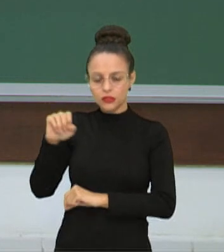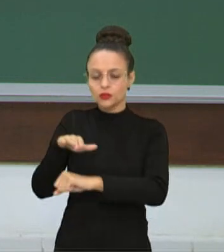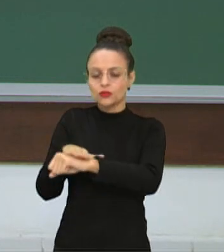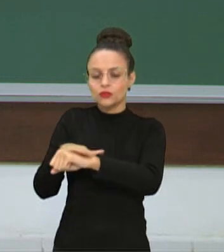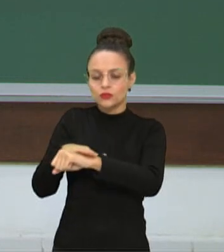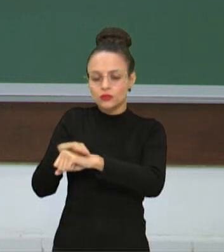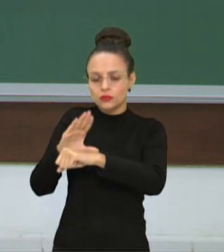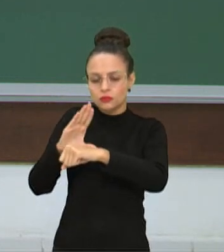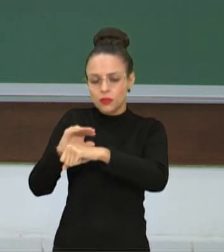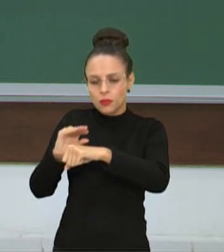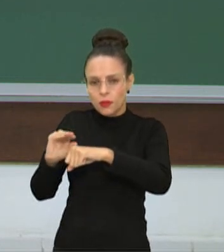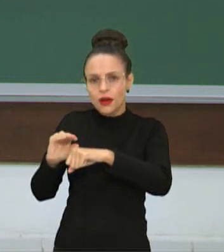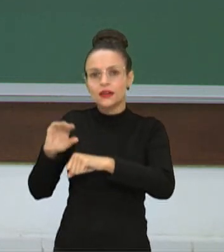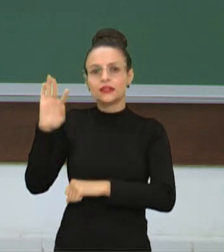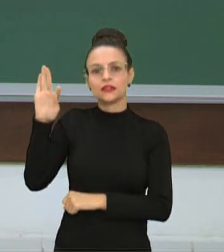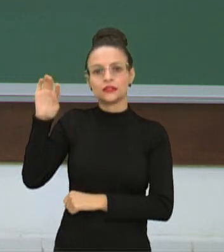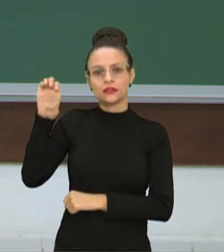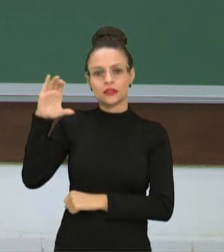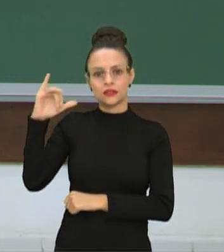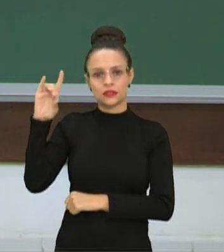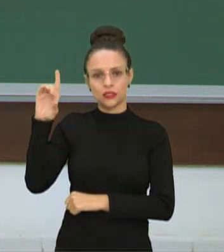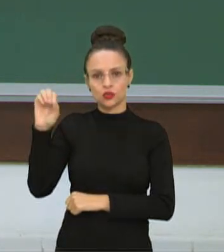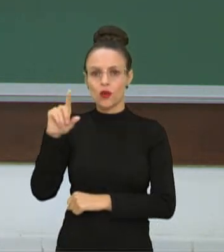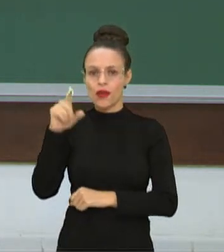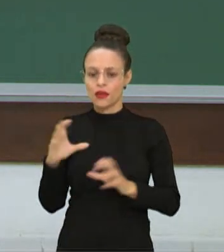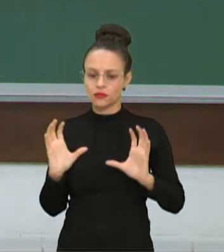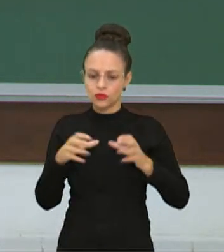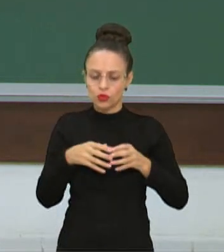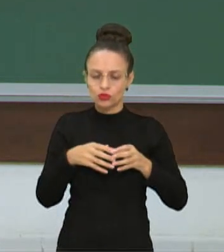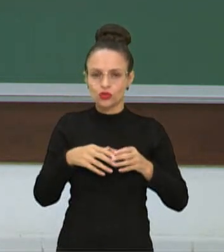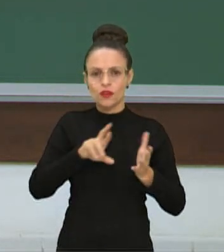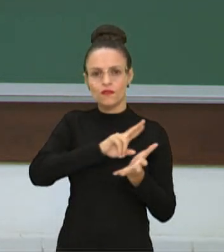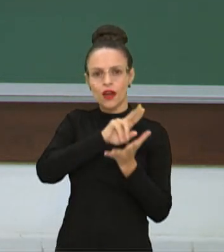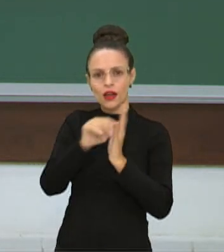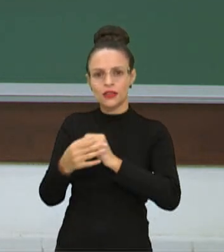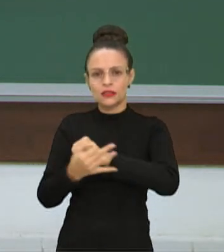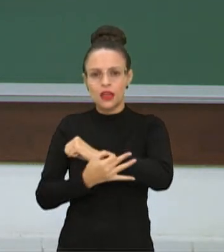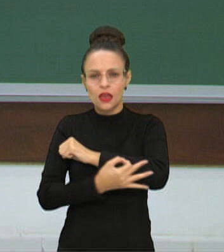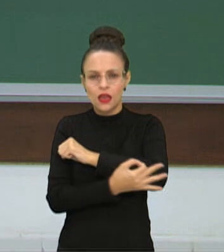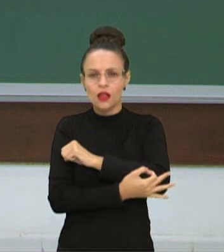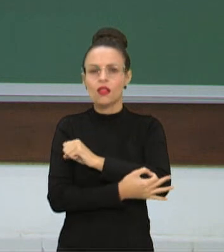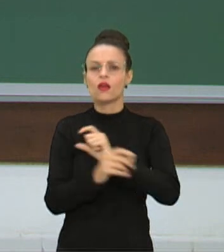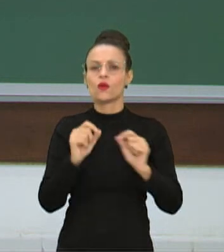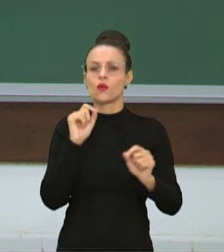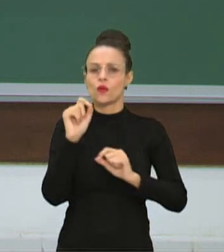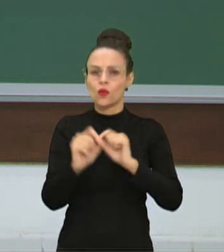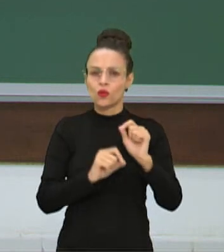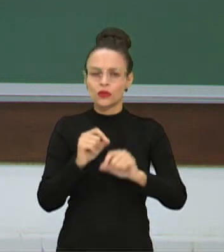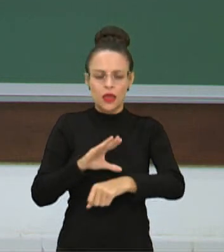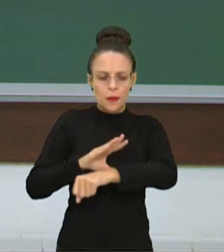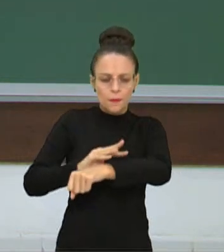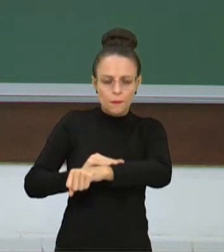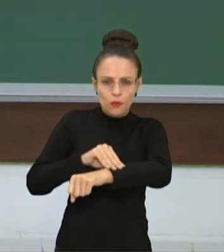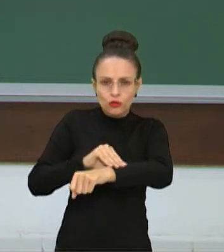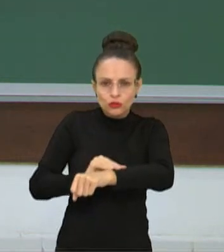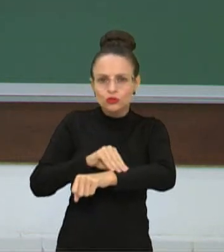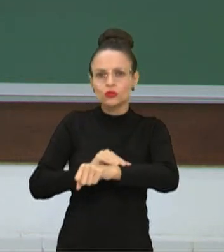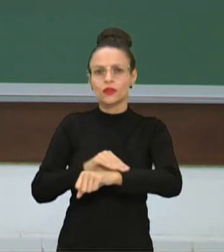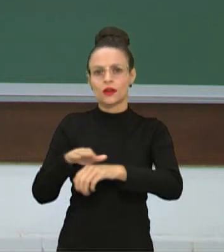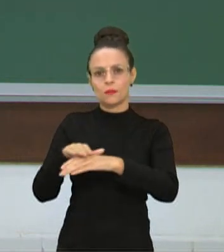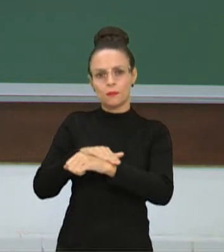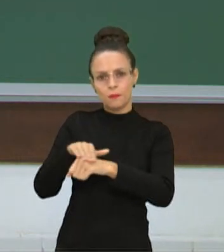são conjuntos de células que vão desempenhar uma função. Então, vários tecidos muscular, a pele,